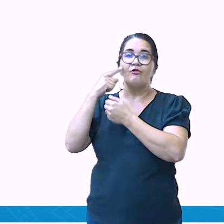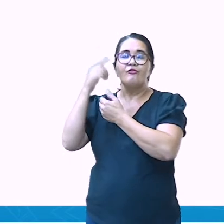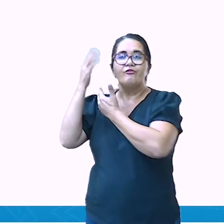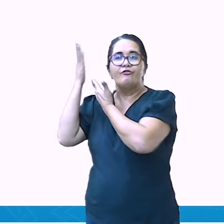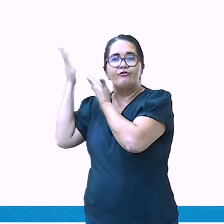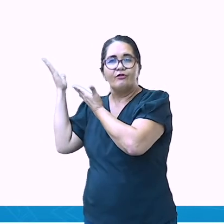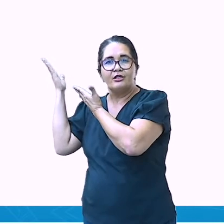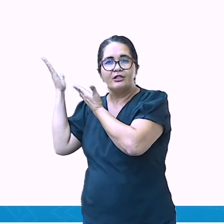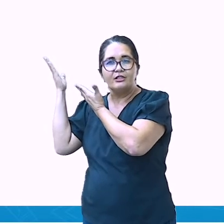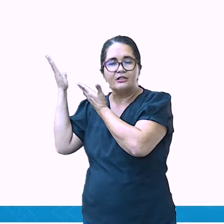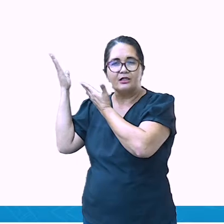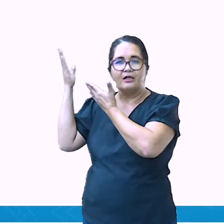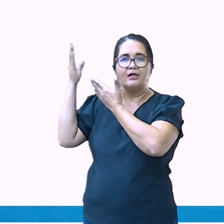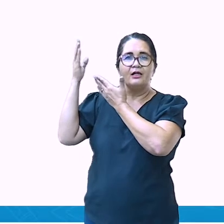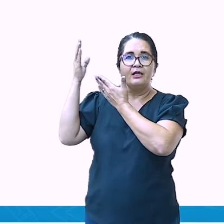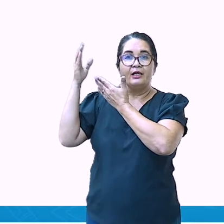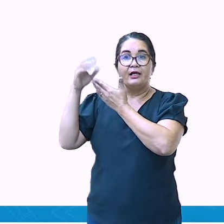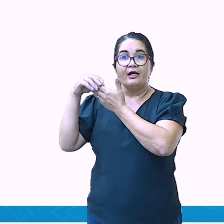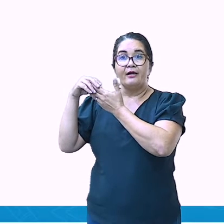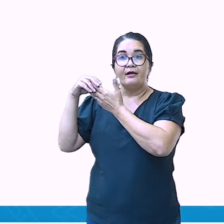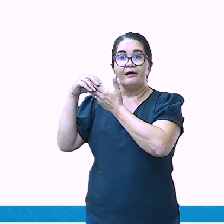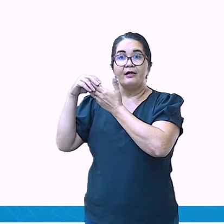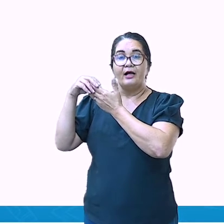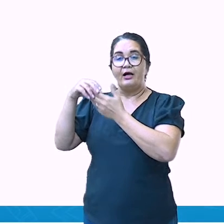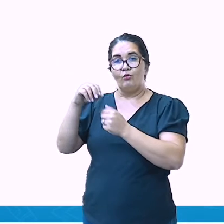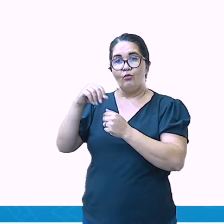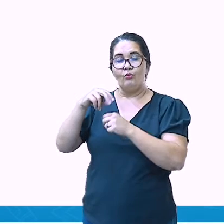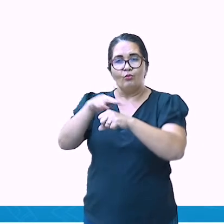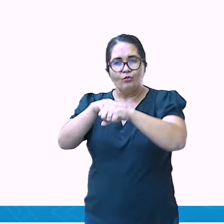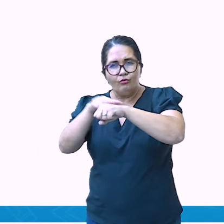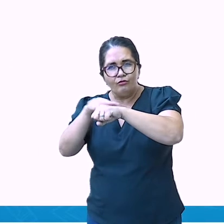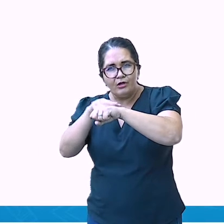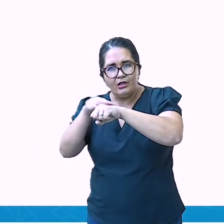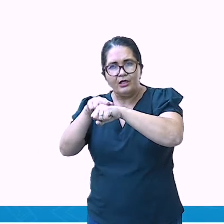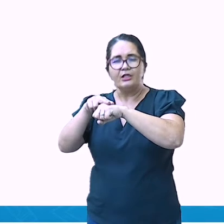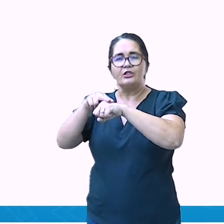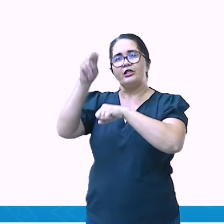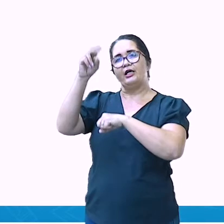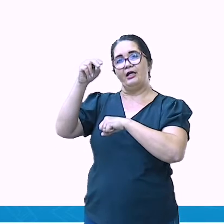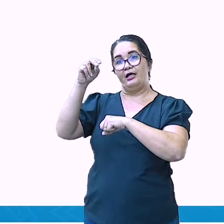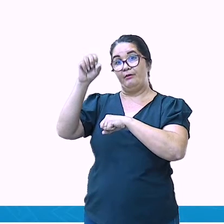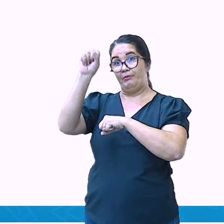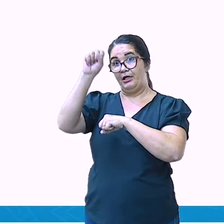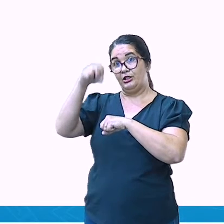parte norte. Agora nós vamos falar do Nordeste.